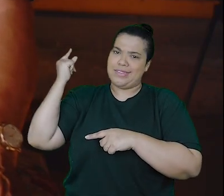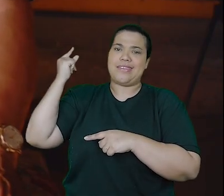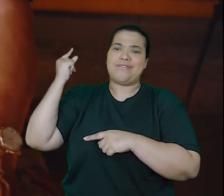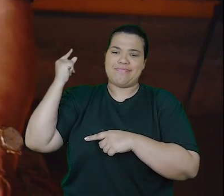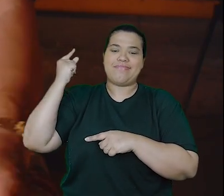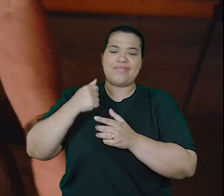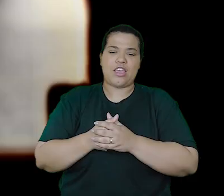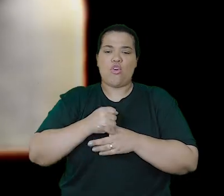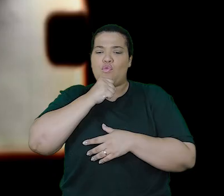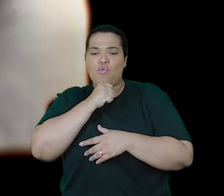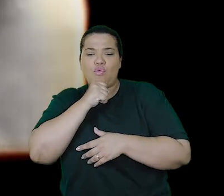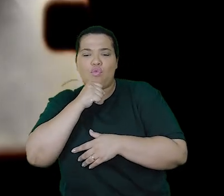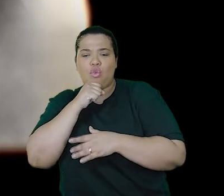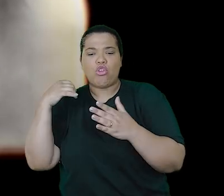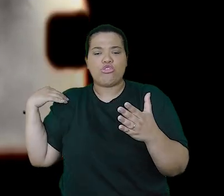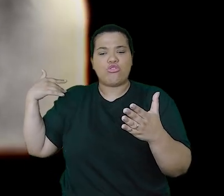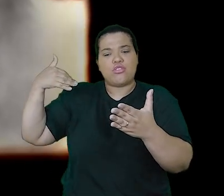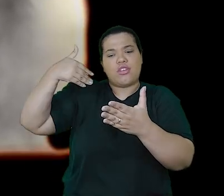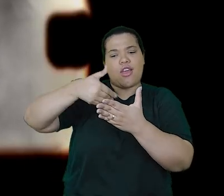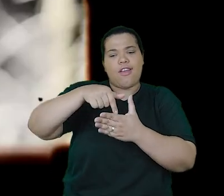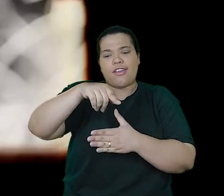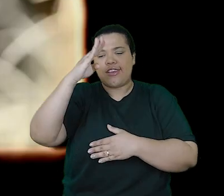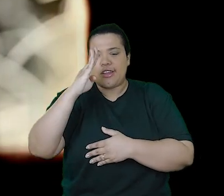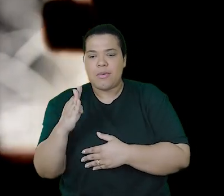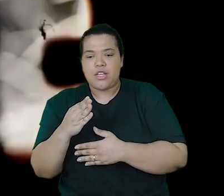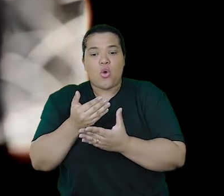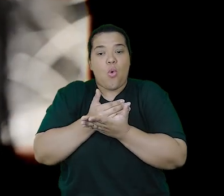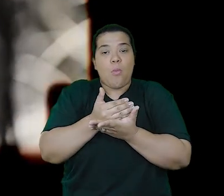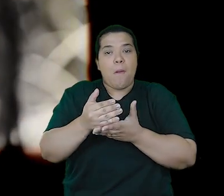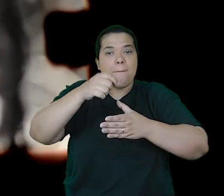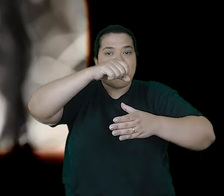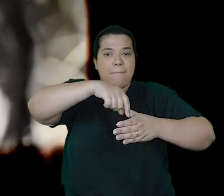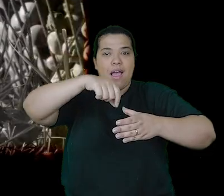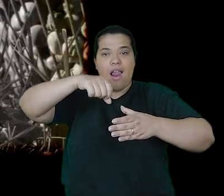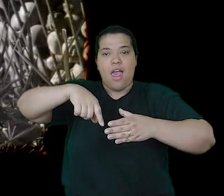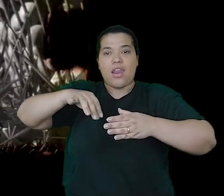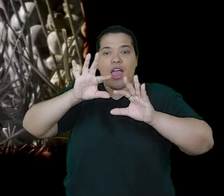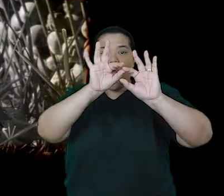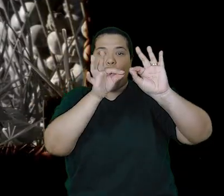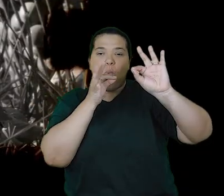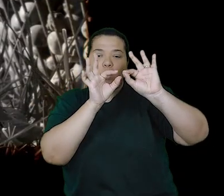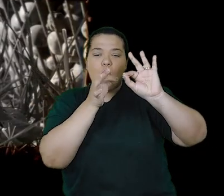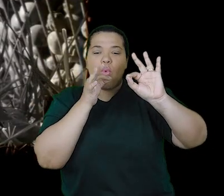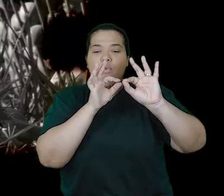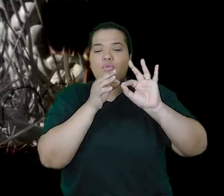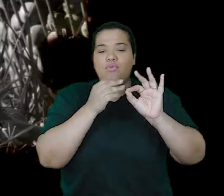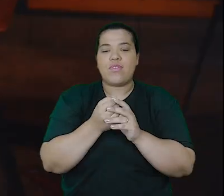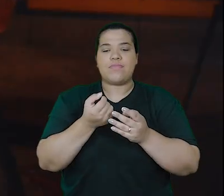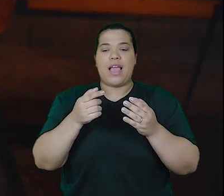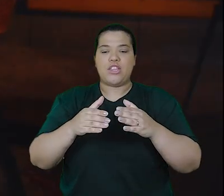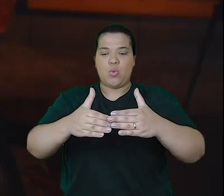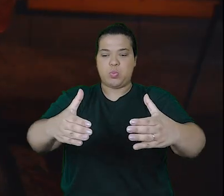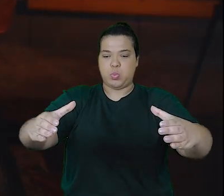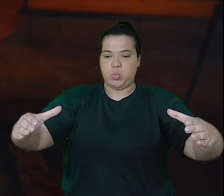né? Dos meus avós. Chegaram aqui, já começaram a plantar os pés de uva, e